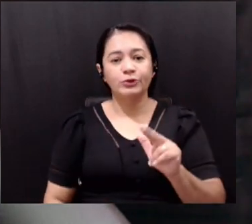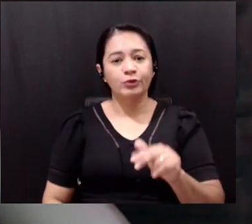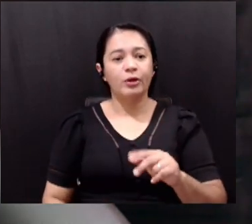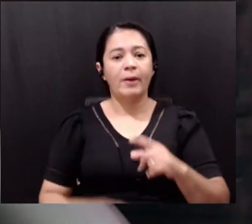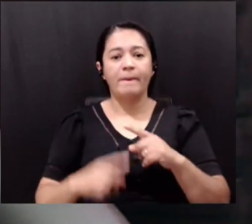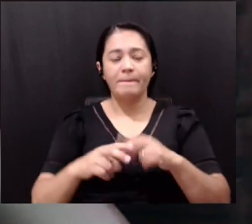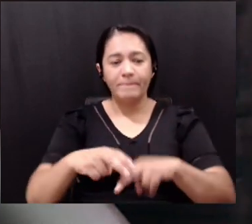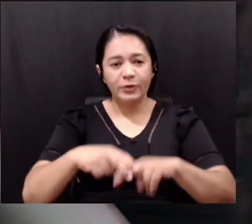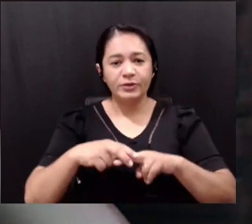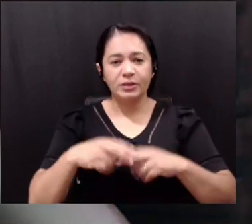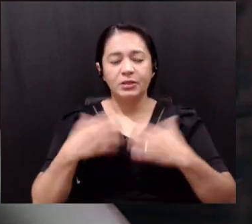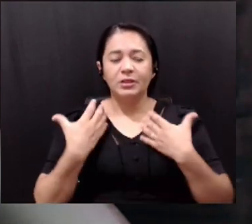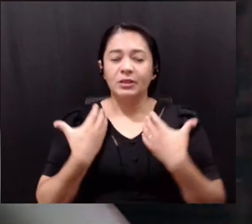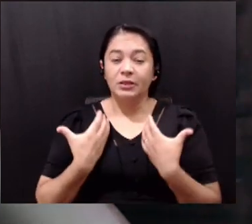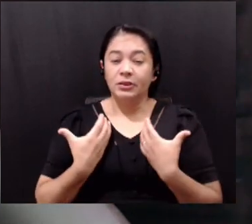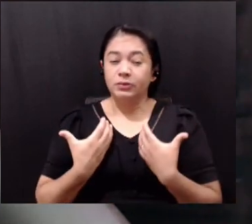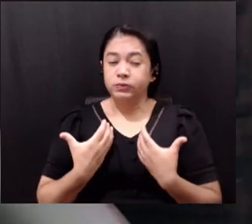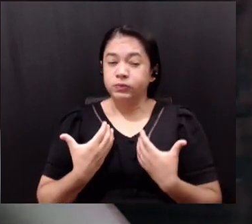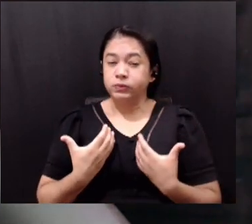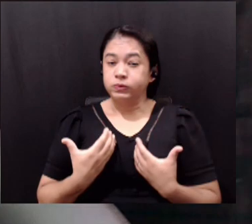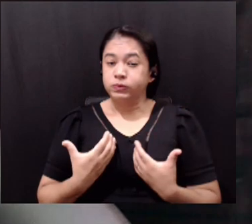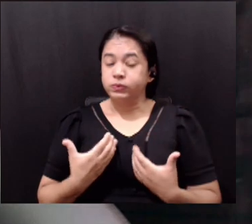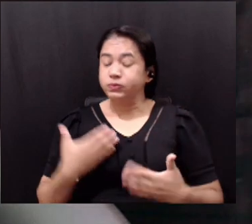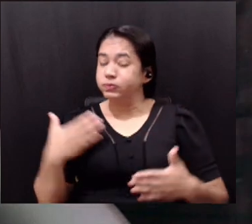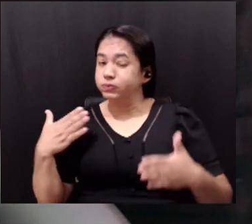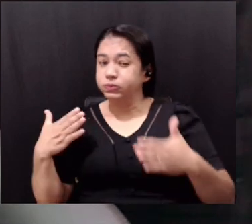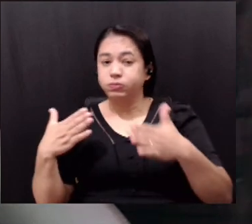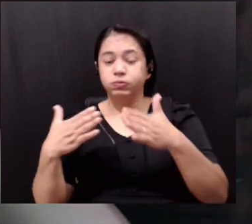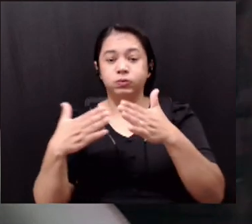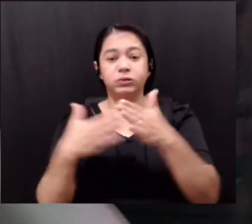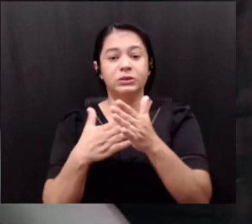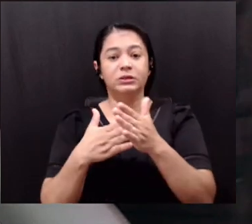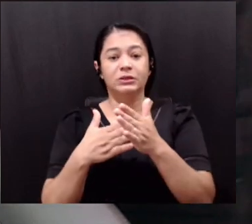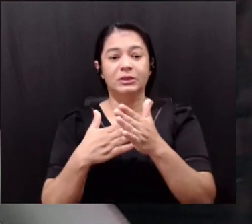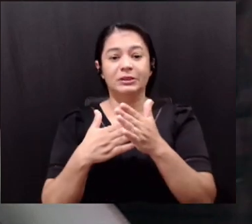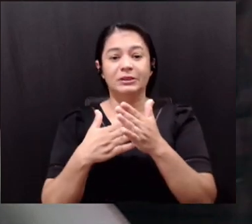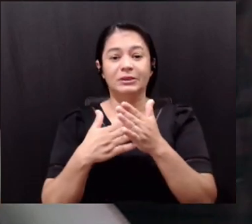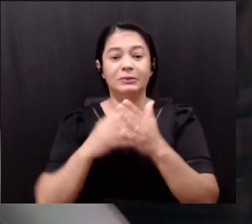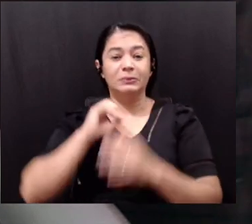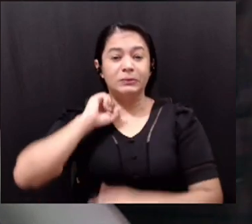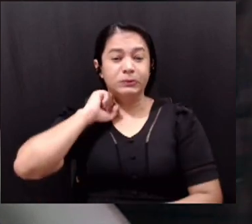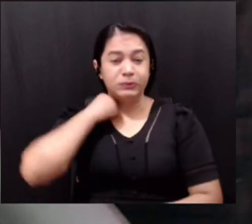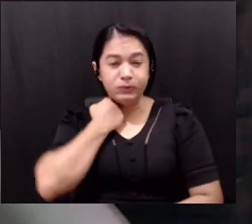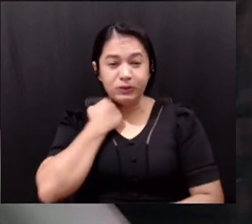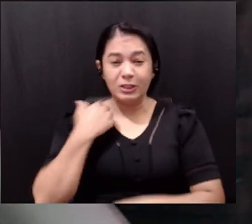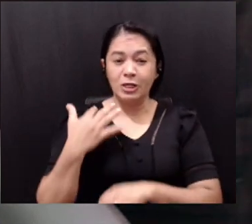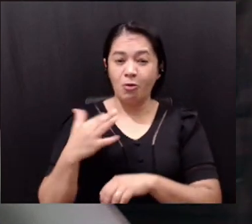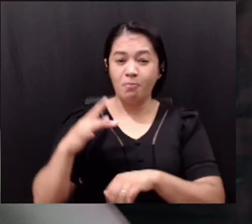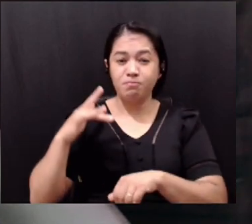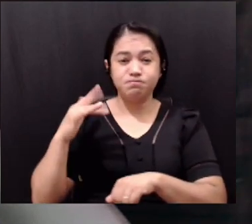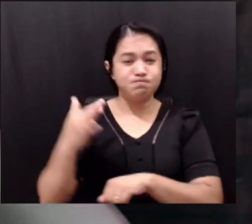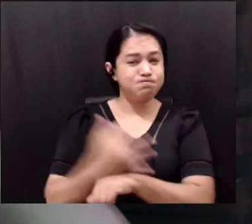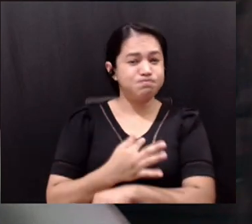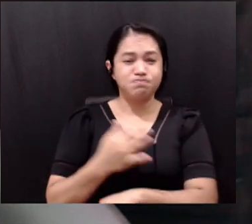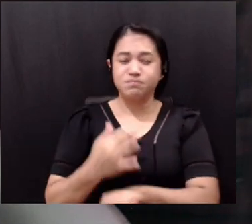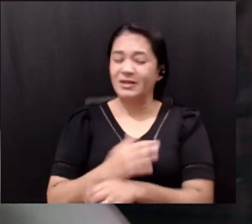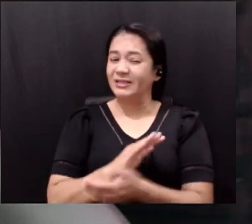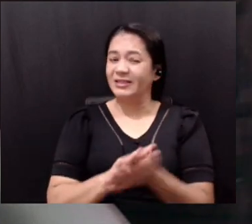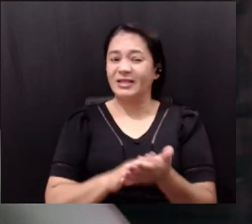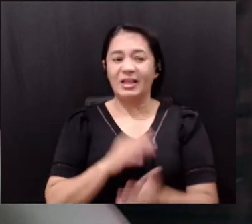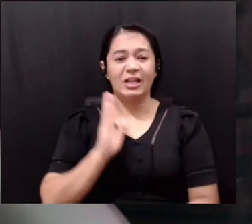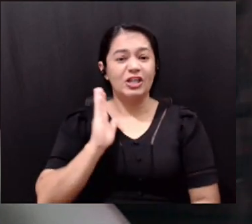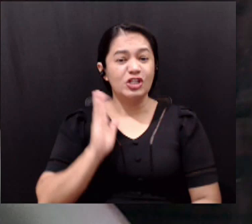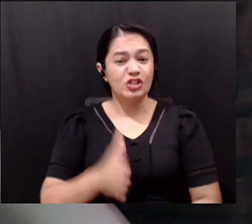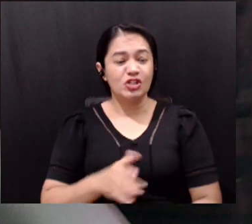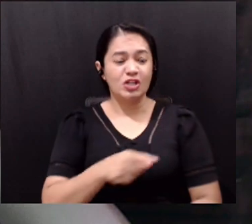que quando chega num limite de exaustão, que ela não suporta mais, ela já está comprometida na vida social, na